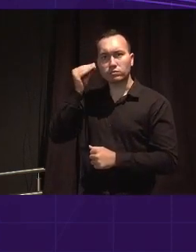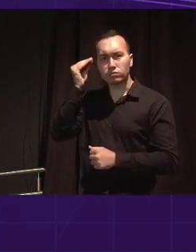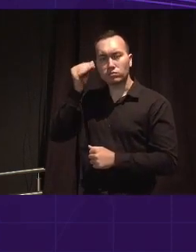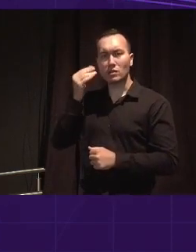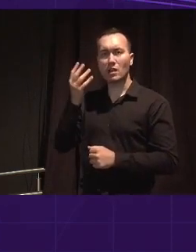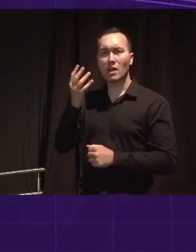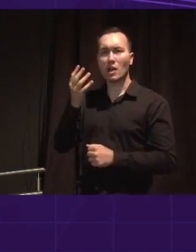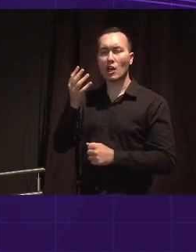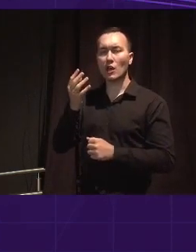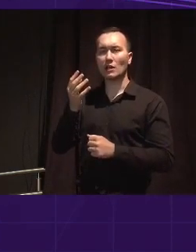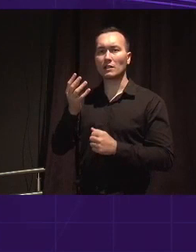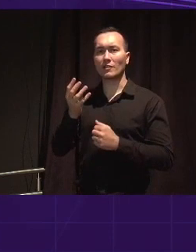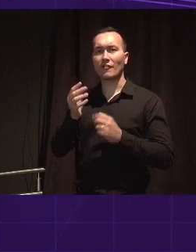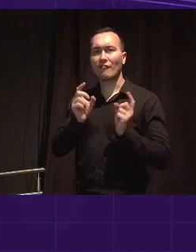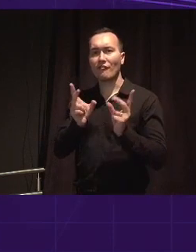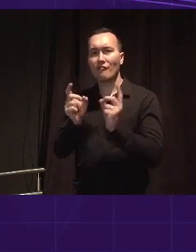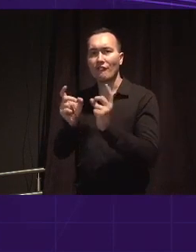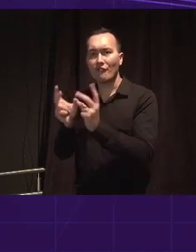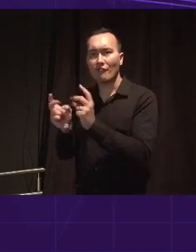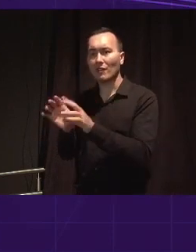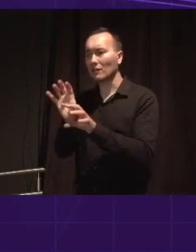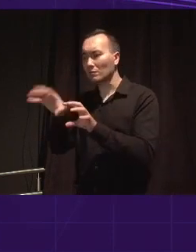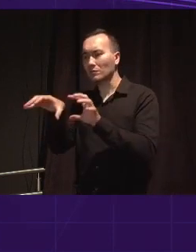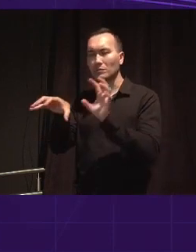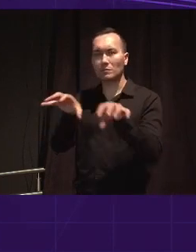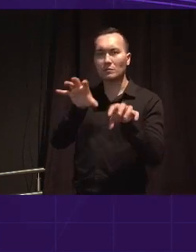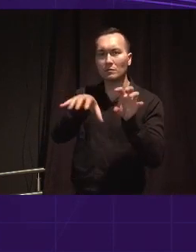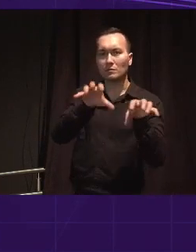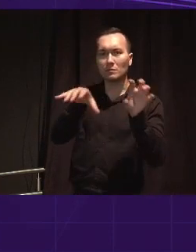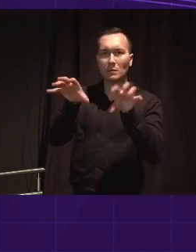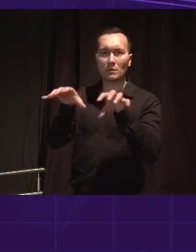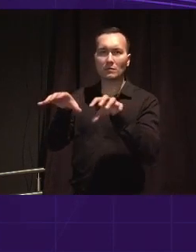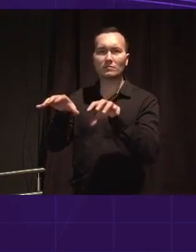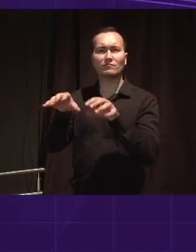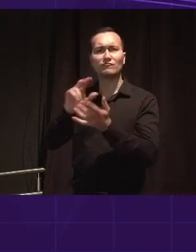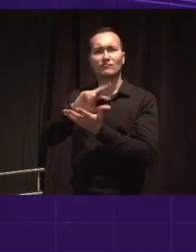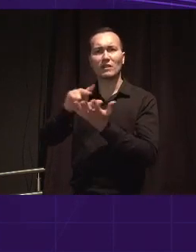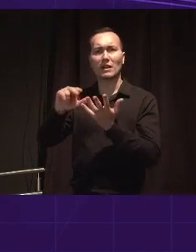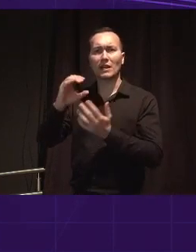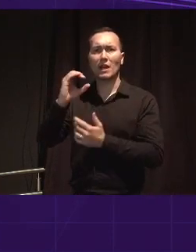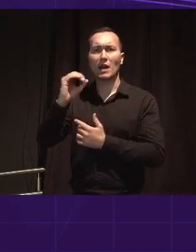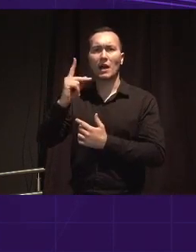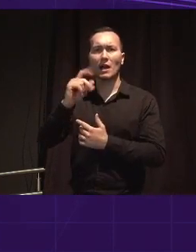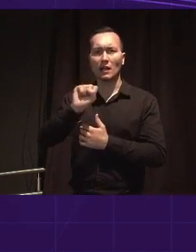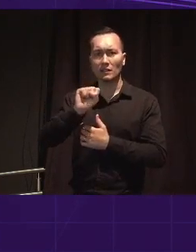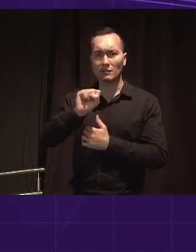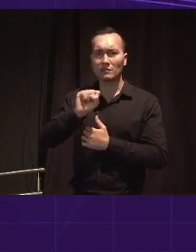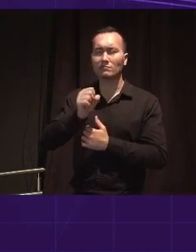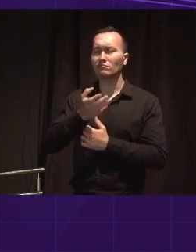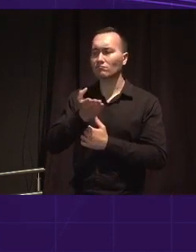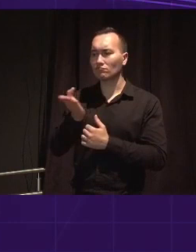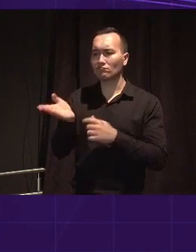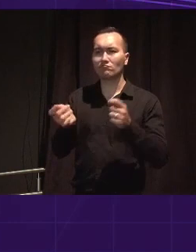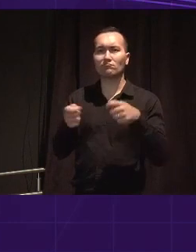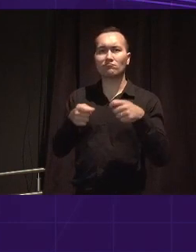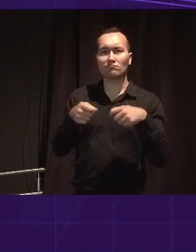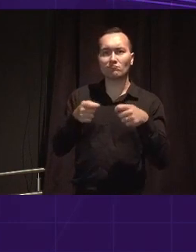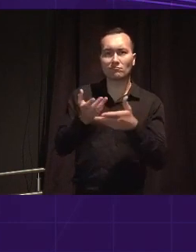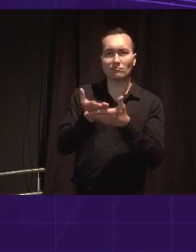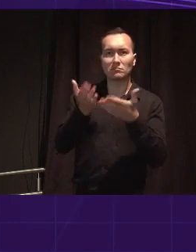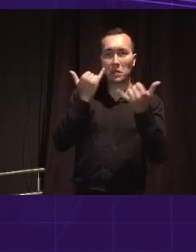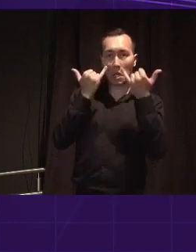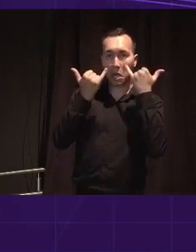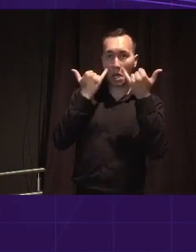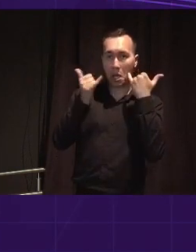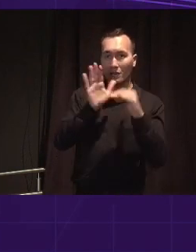Marketing, Revenue Ops, todas as outras áreas de Ops que a gente tem. Isso é bem comum em empresas SaaS, mas imagina que pode ser extrapolado